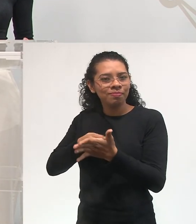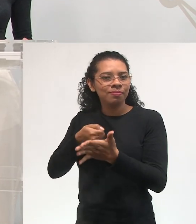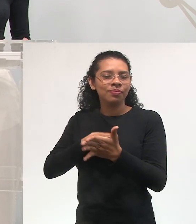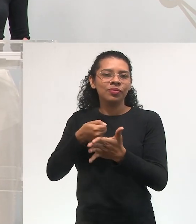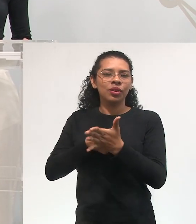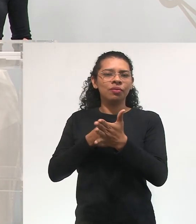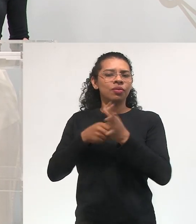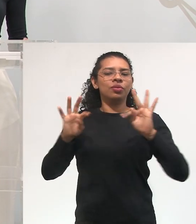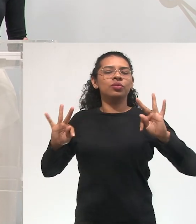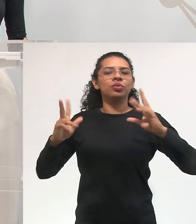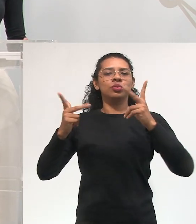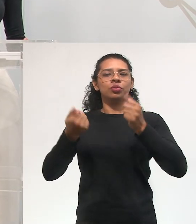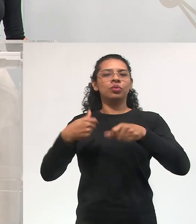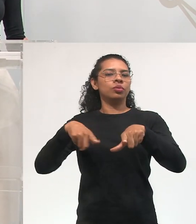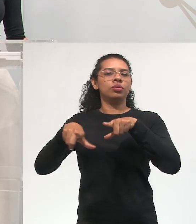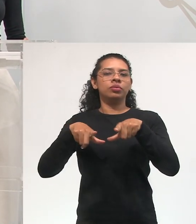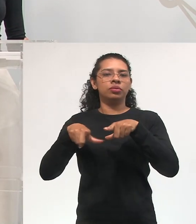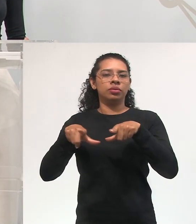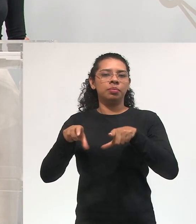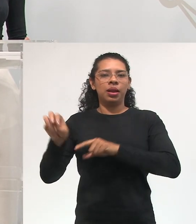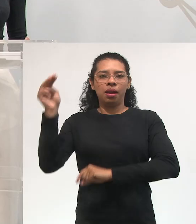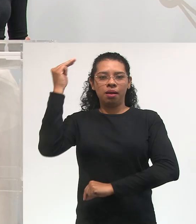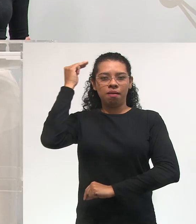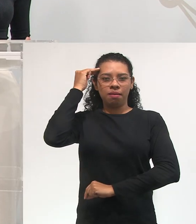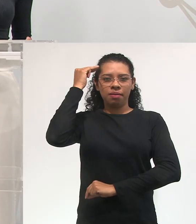das classes trabalhadoras